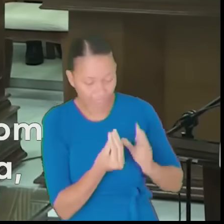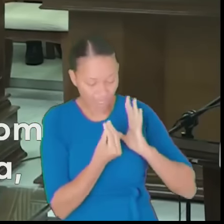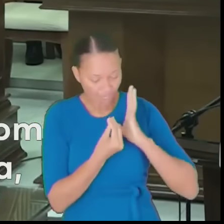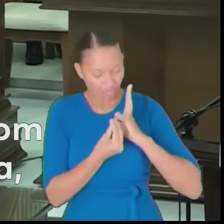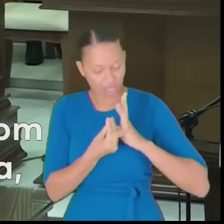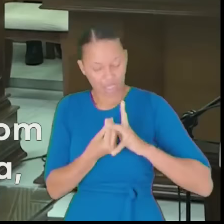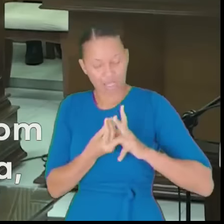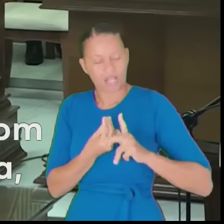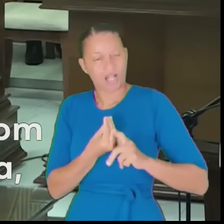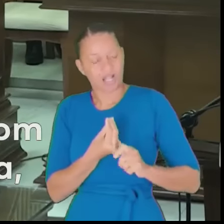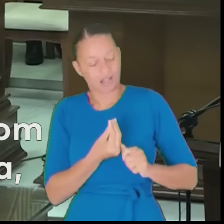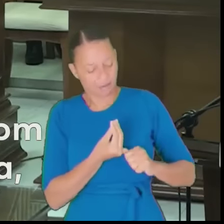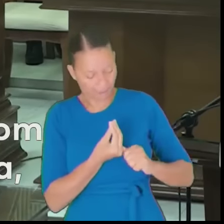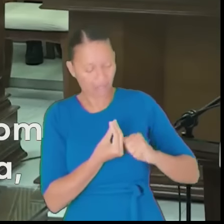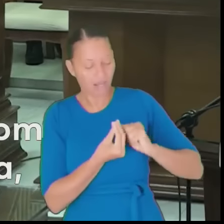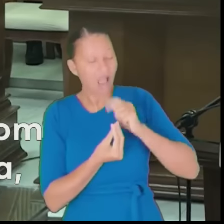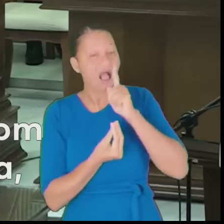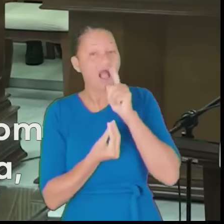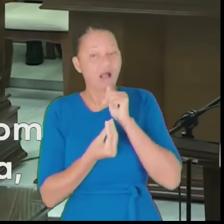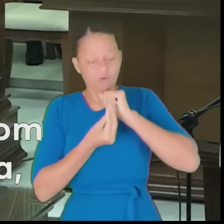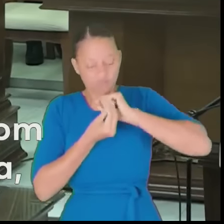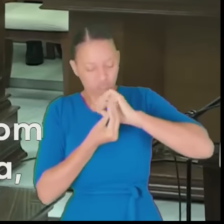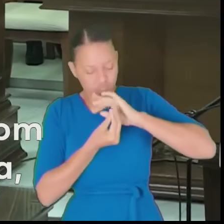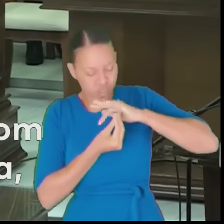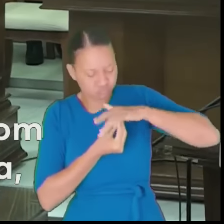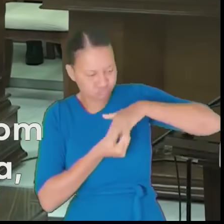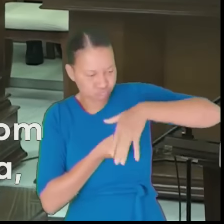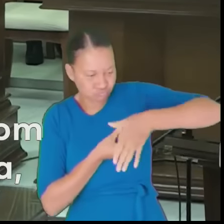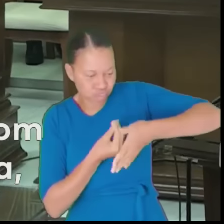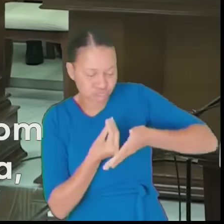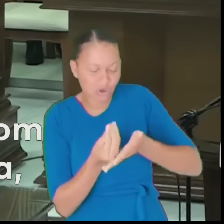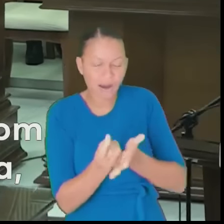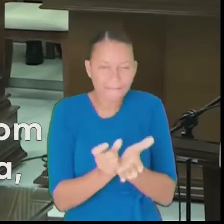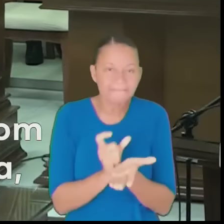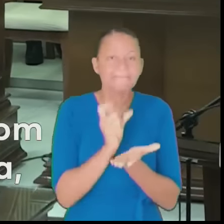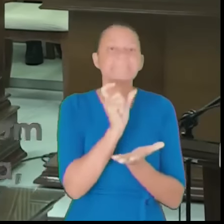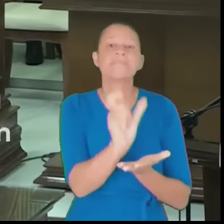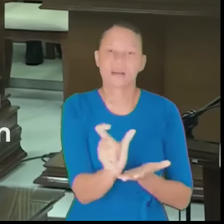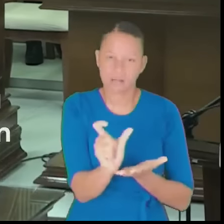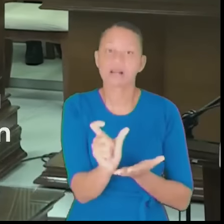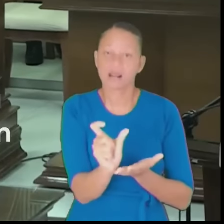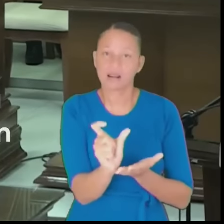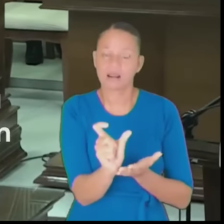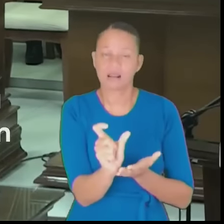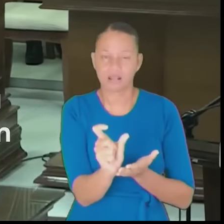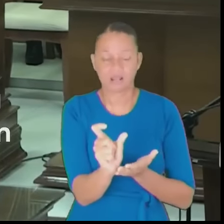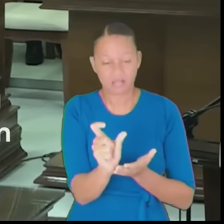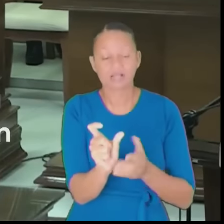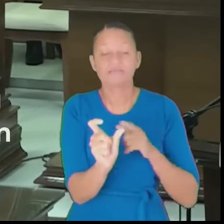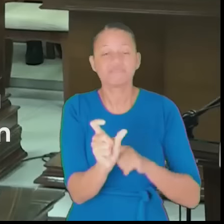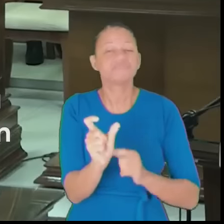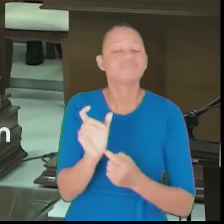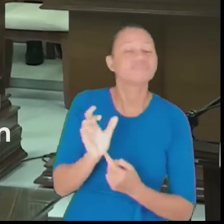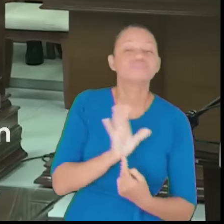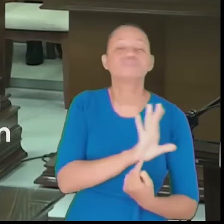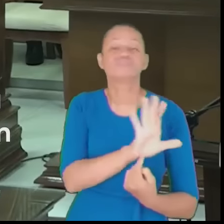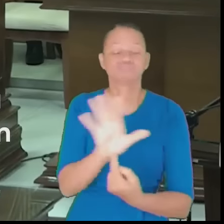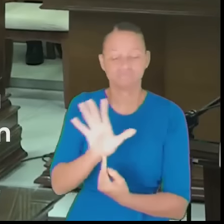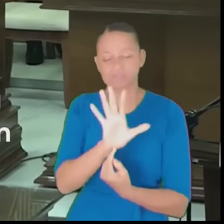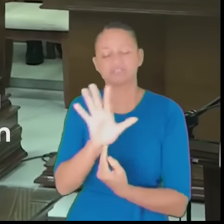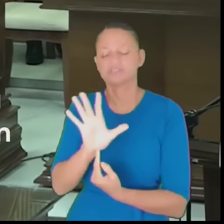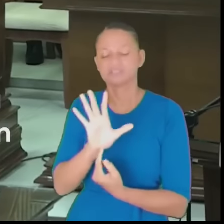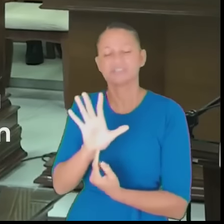com a lavagem da água pela palavra, para a apresentar a si